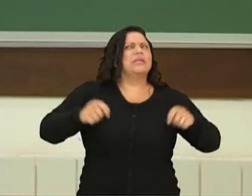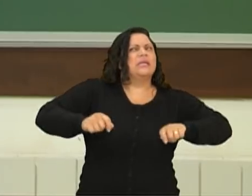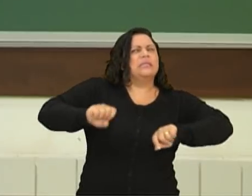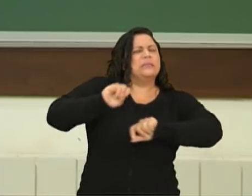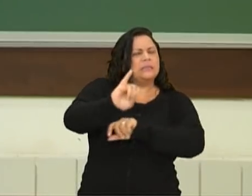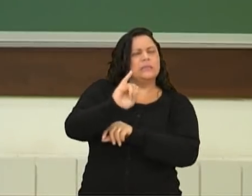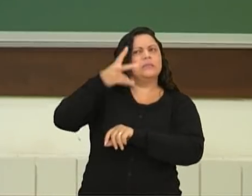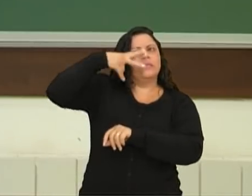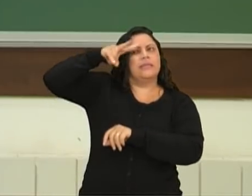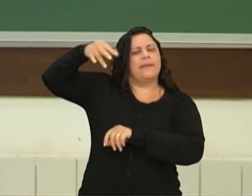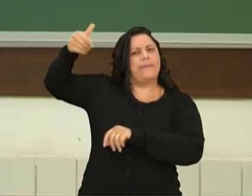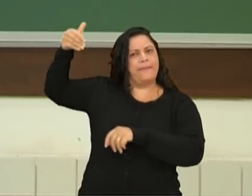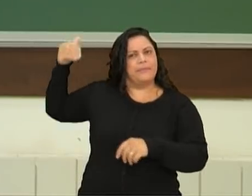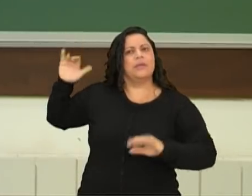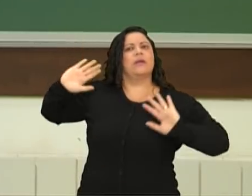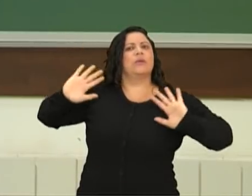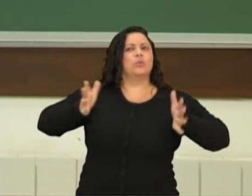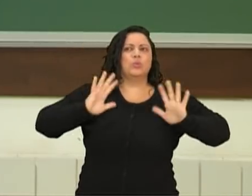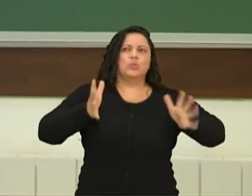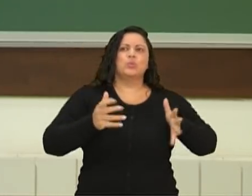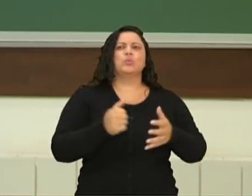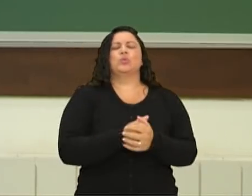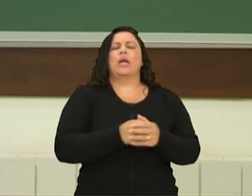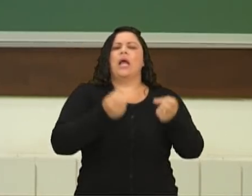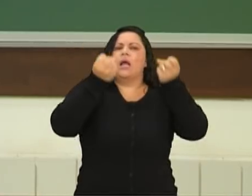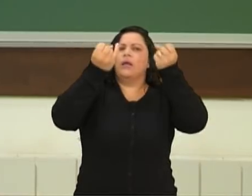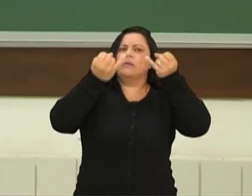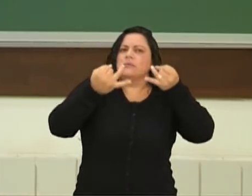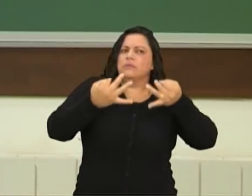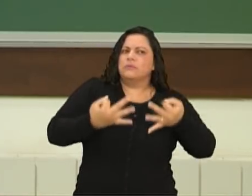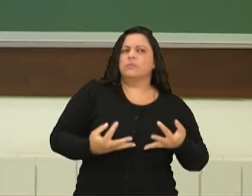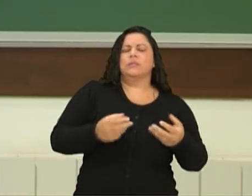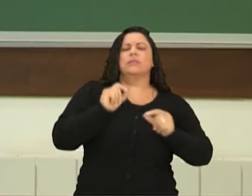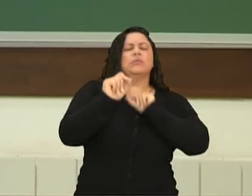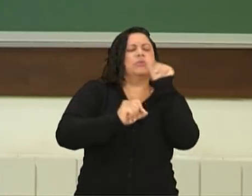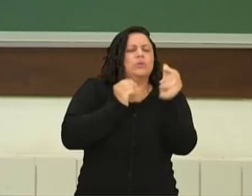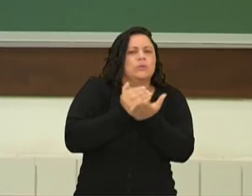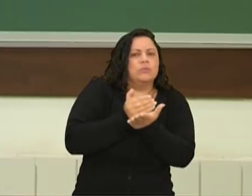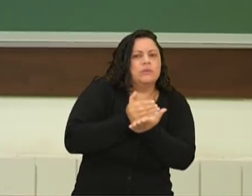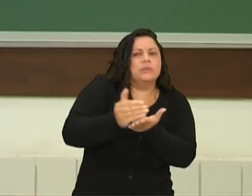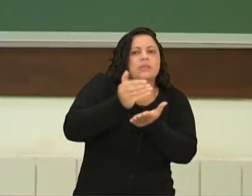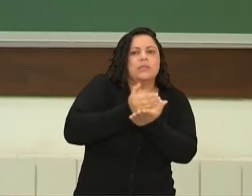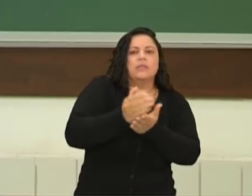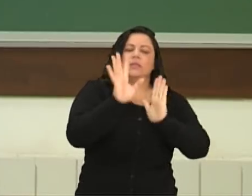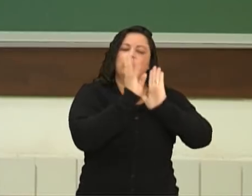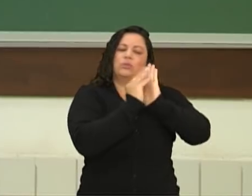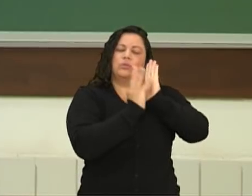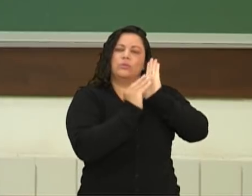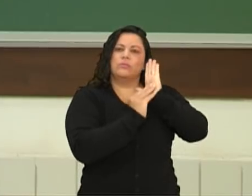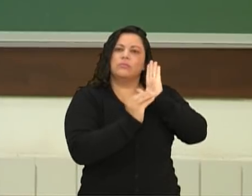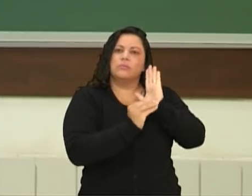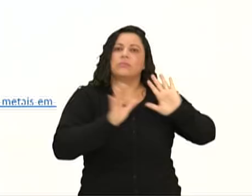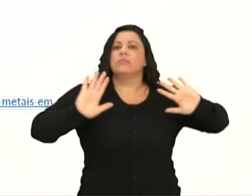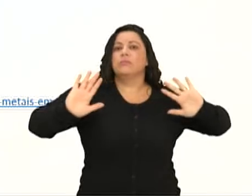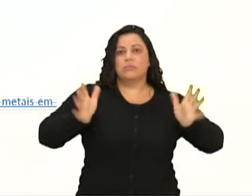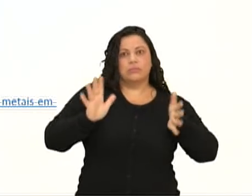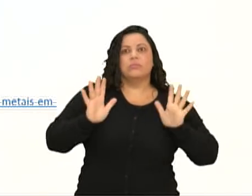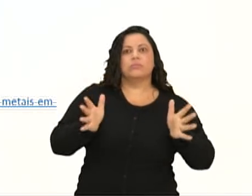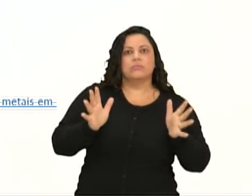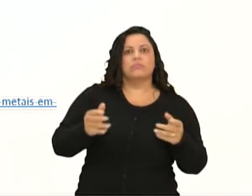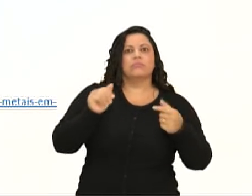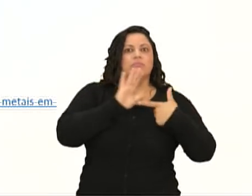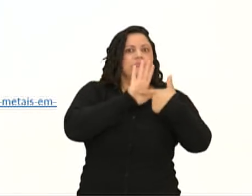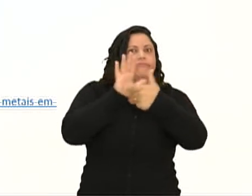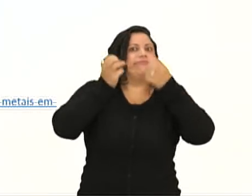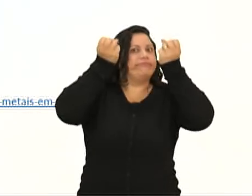aqui sobre o sistema cardiovascular. Nós demos início a este conteúdo. Então, a gente já trabalhou, olha só, na